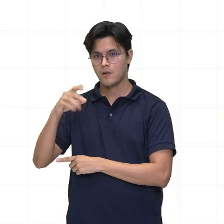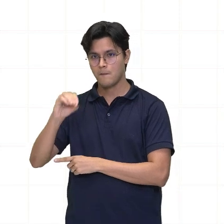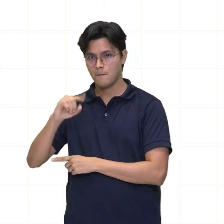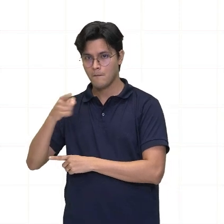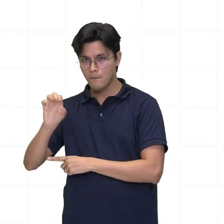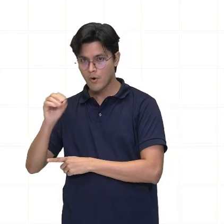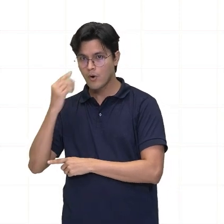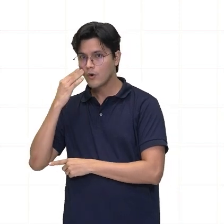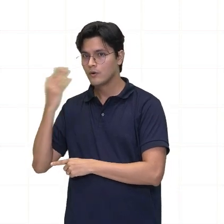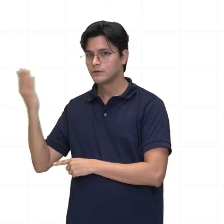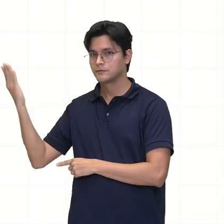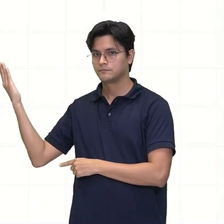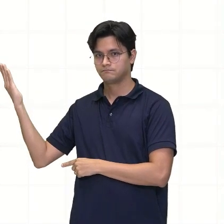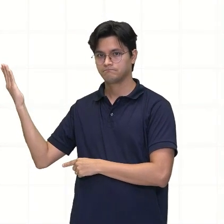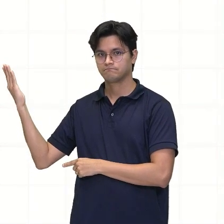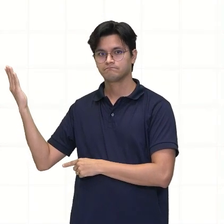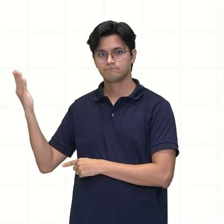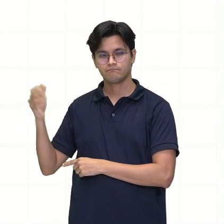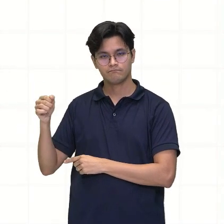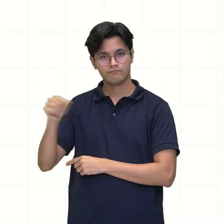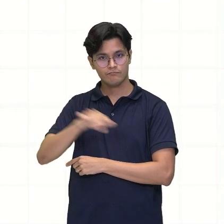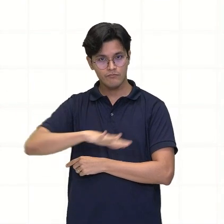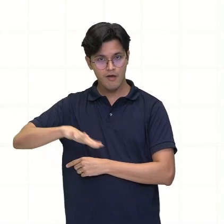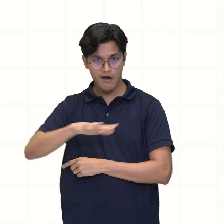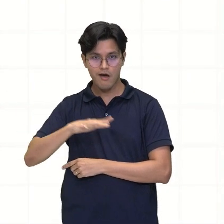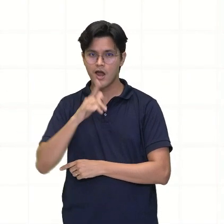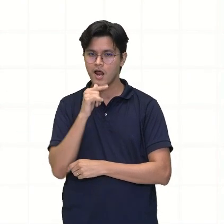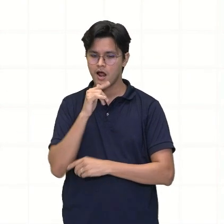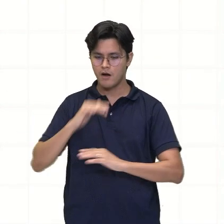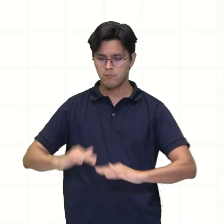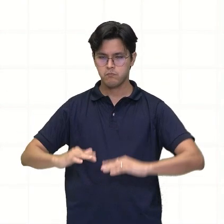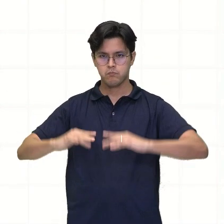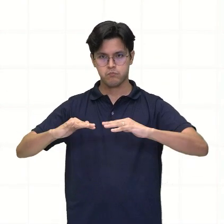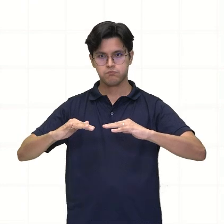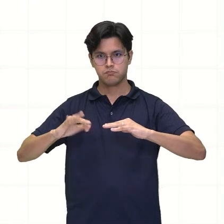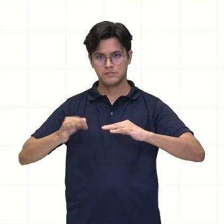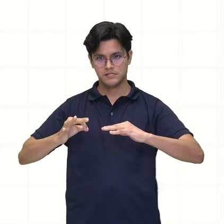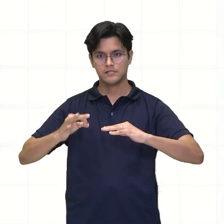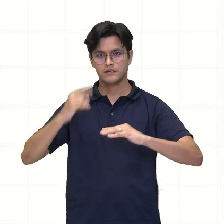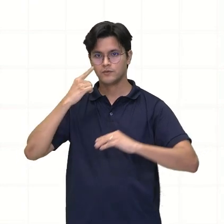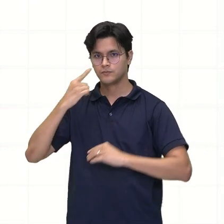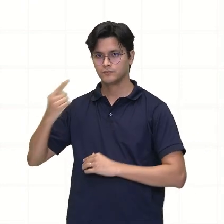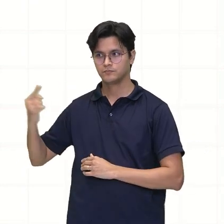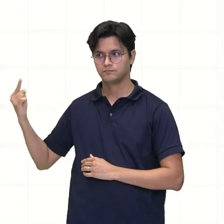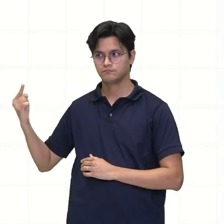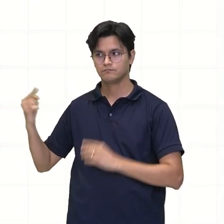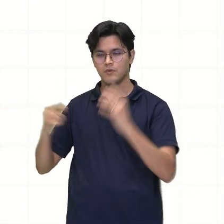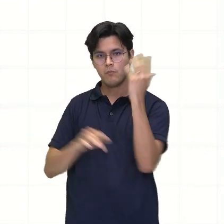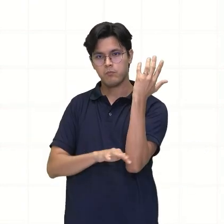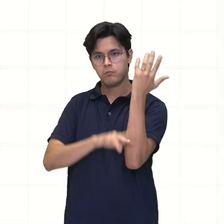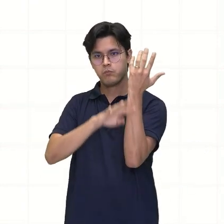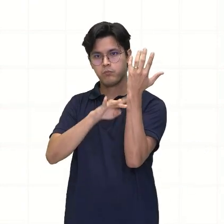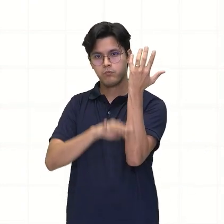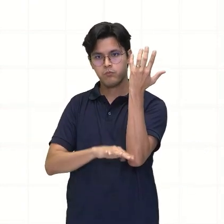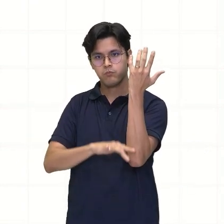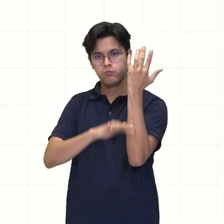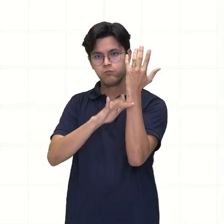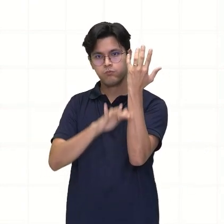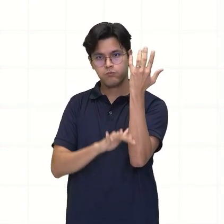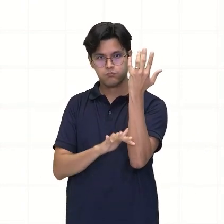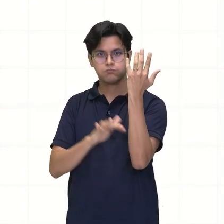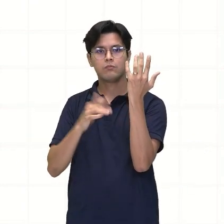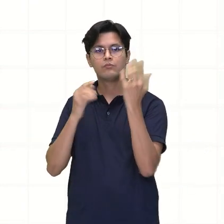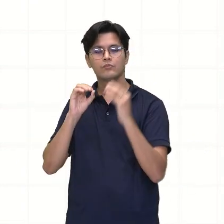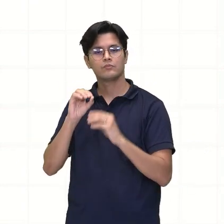aos rios, tá bom? Então, nós chamamos aqui, deixa eu colocar aqui para vocês, de mata de igapó, tá bom? Então,